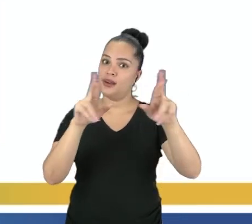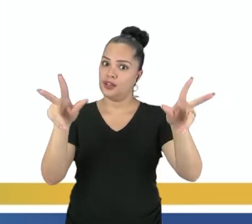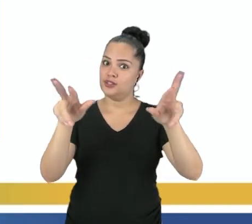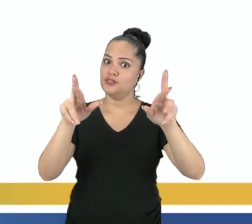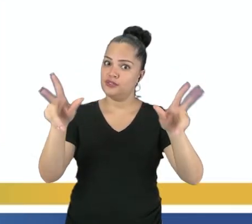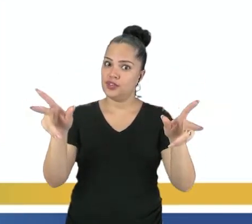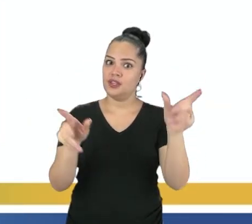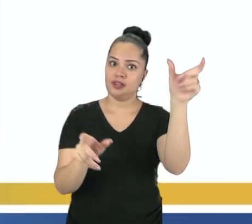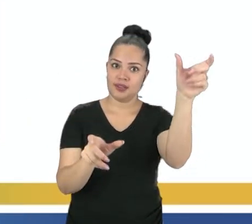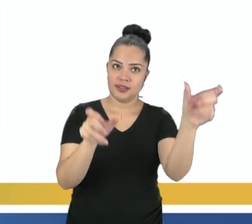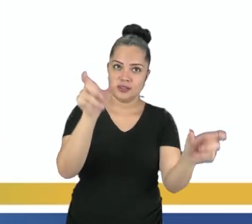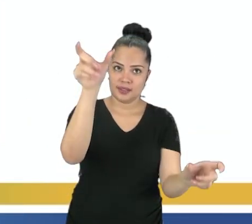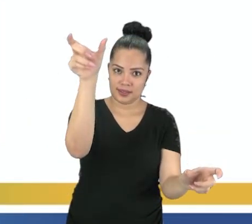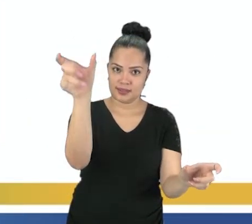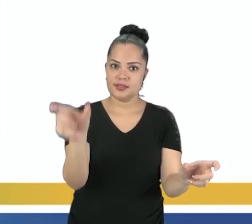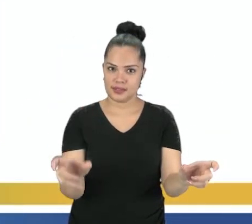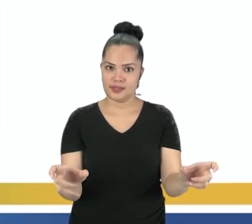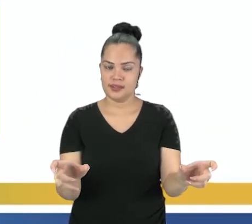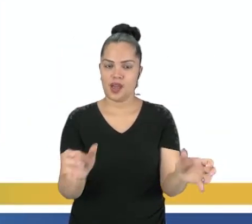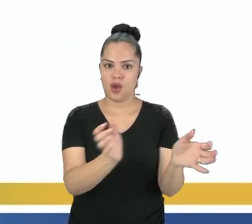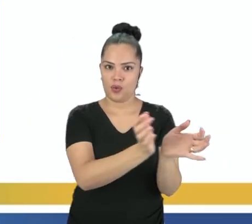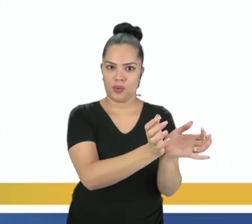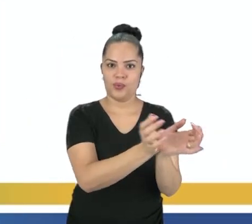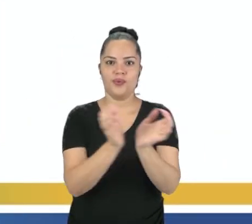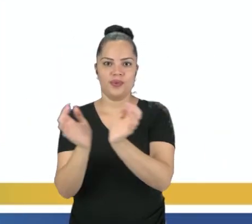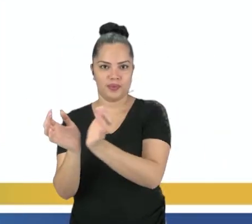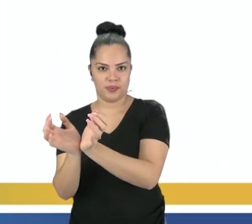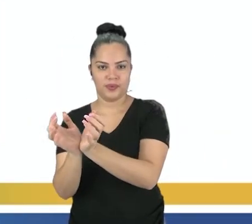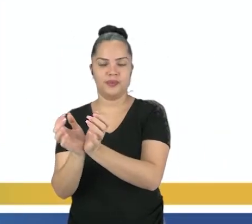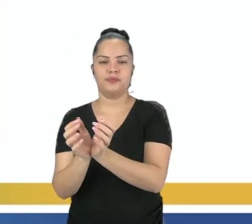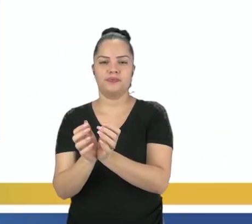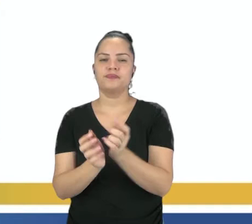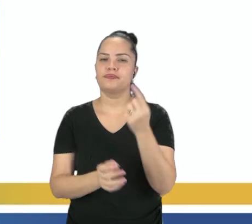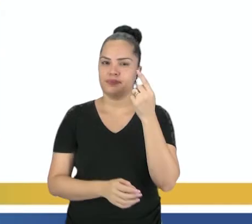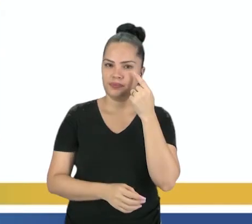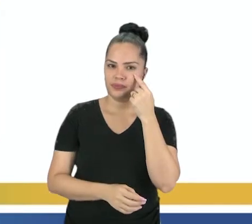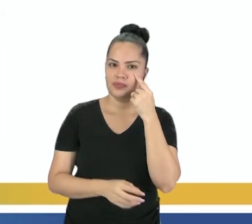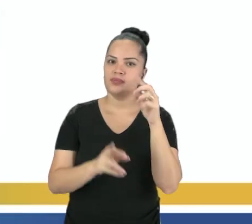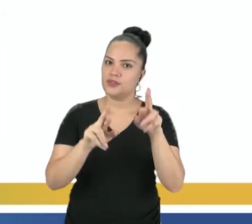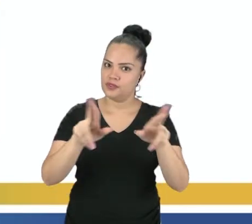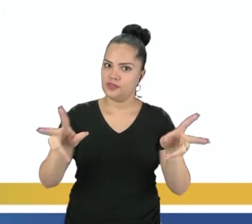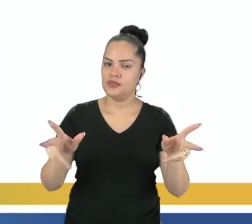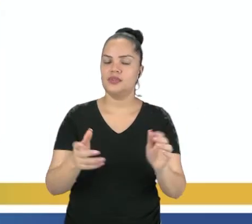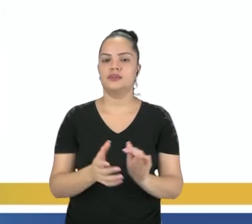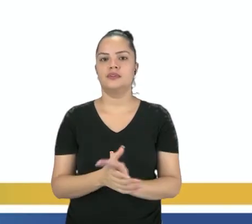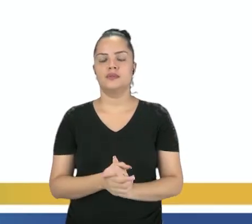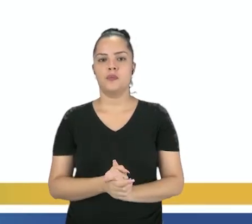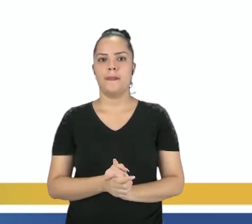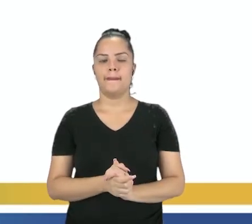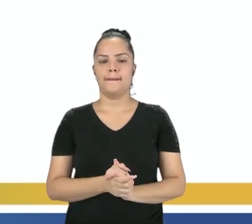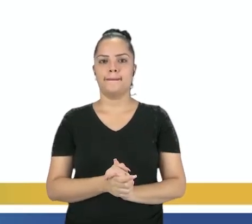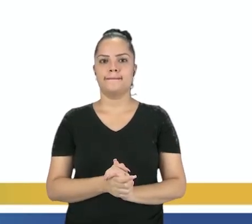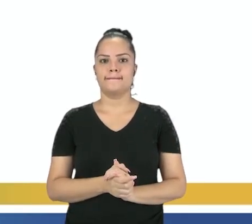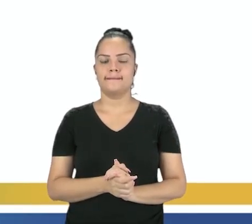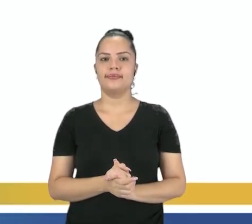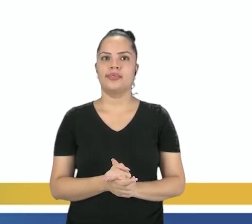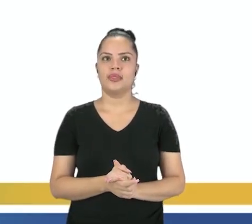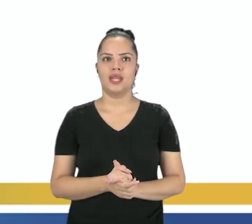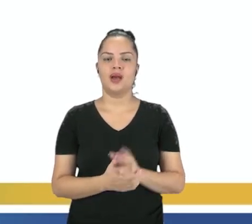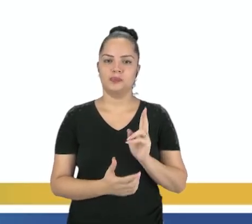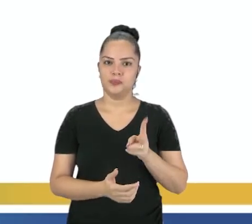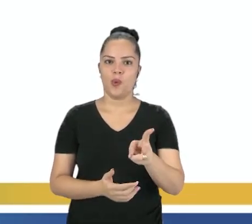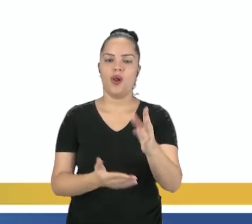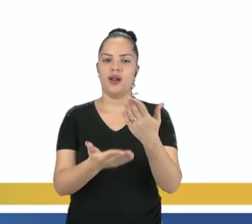corpos redondos, os não poliedros, para os poliedros. Observem aí, certo? Então, vamos continuando aqui,